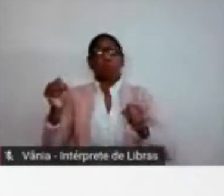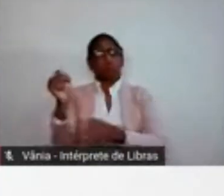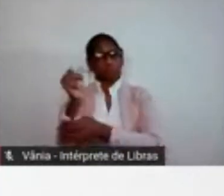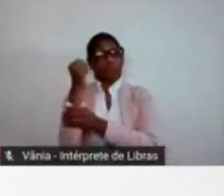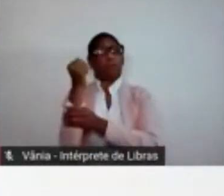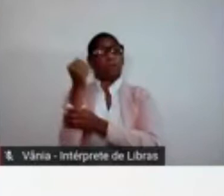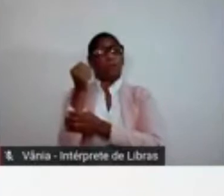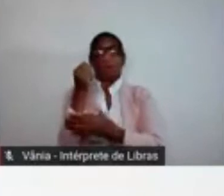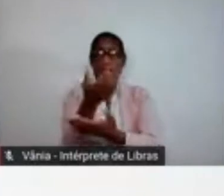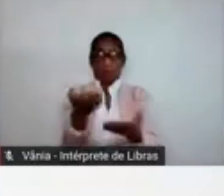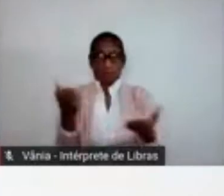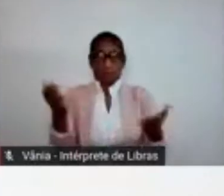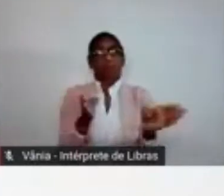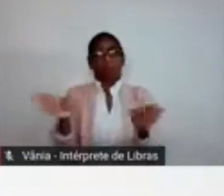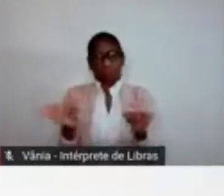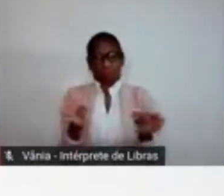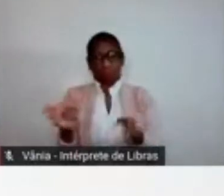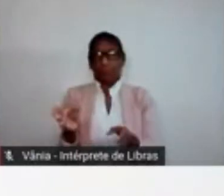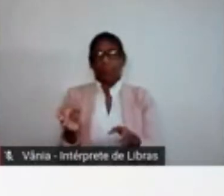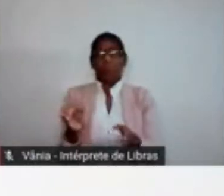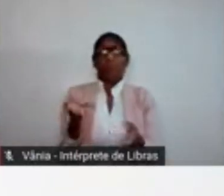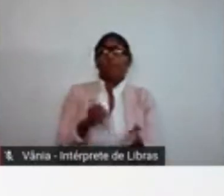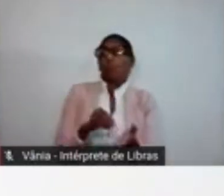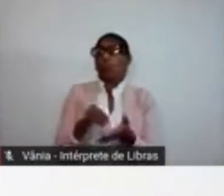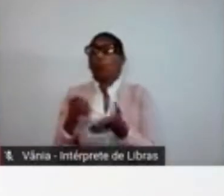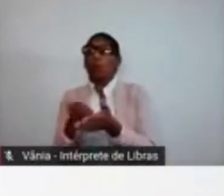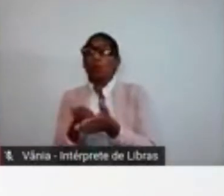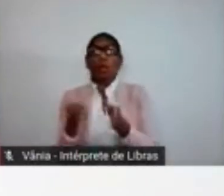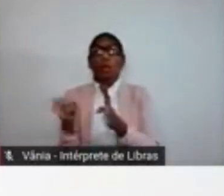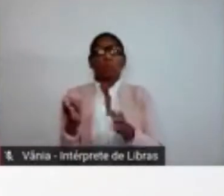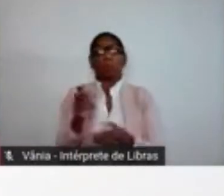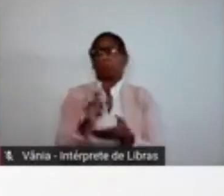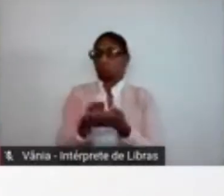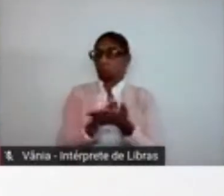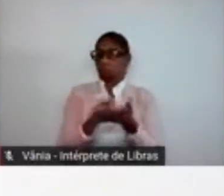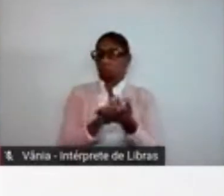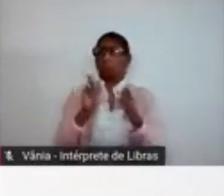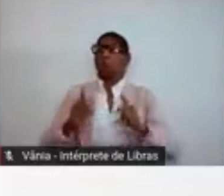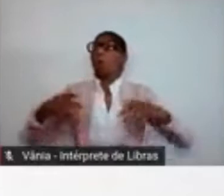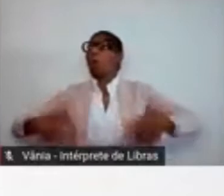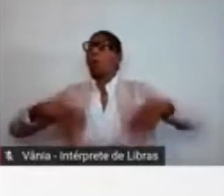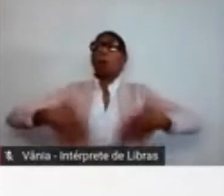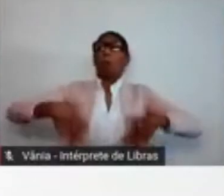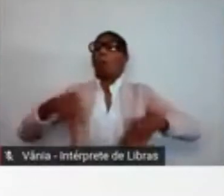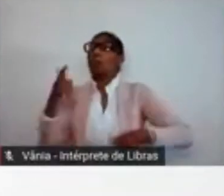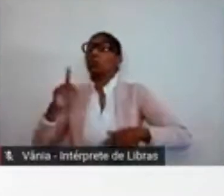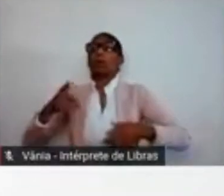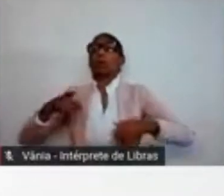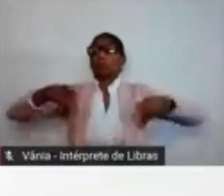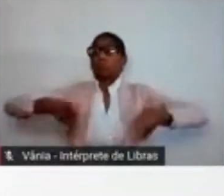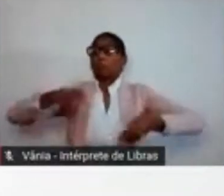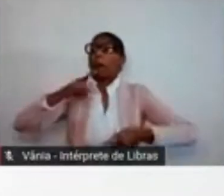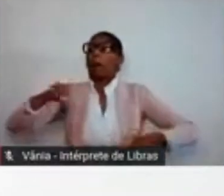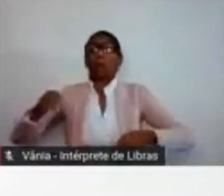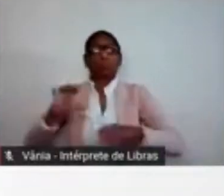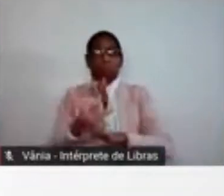todos. Não há notícias de falta de atendimento no Rio Grande do Sul. Não há ninguém que tenha ficado sem conseguir um leito de UTI